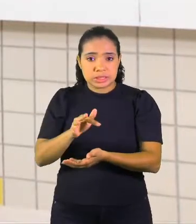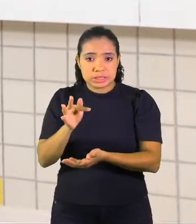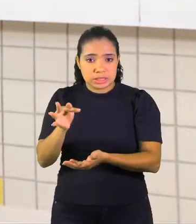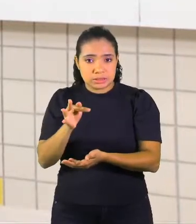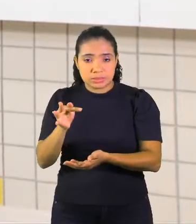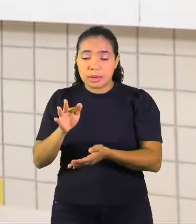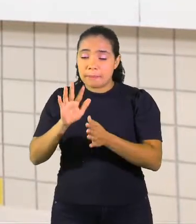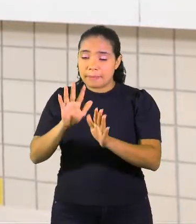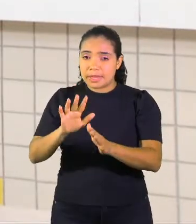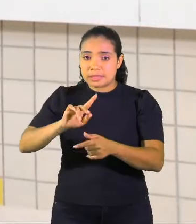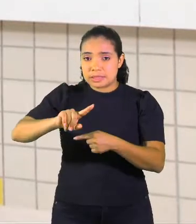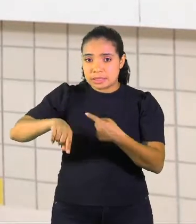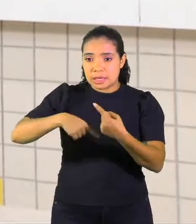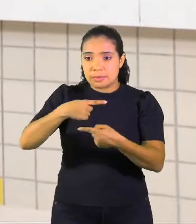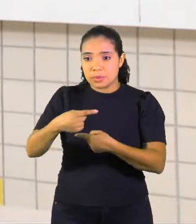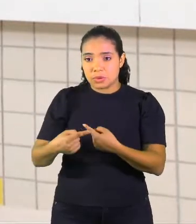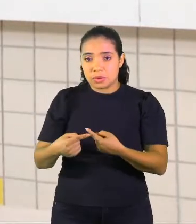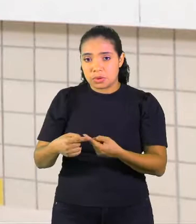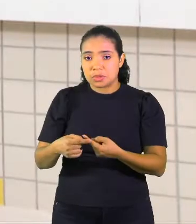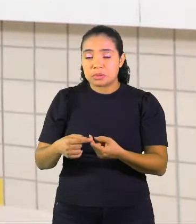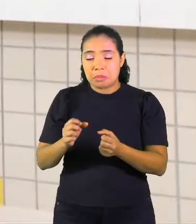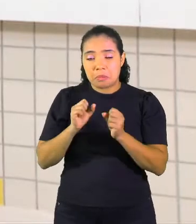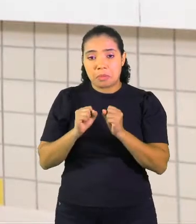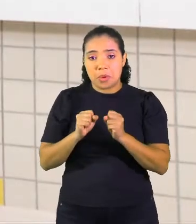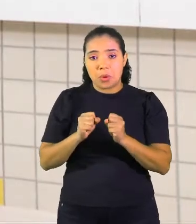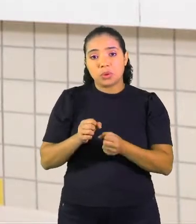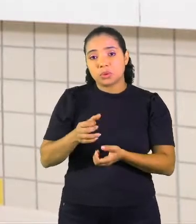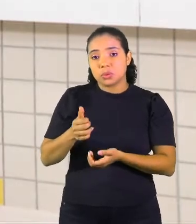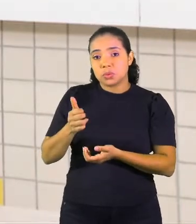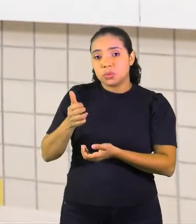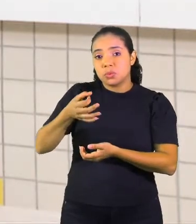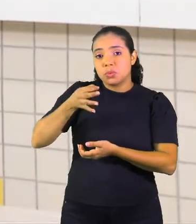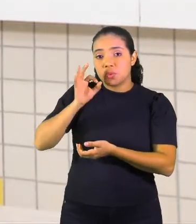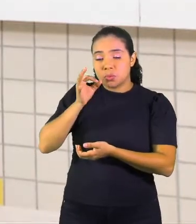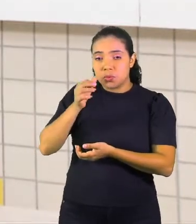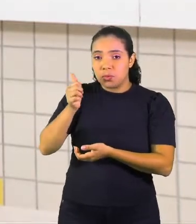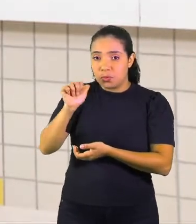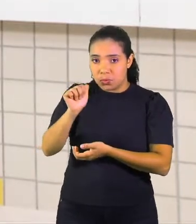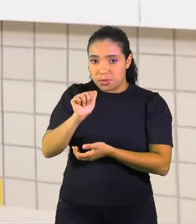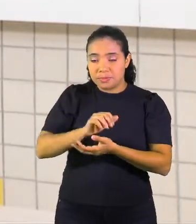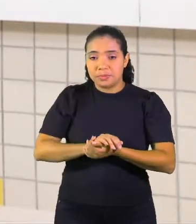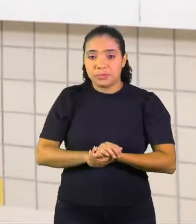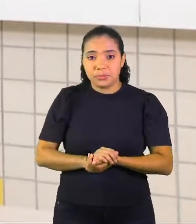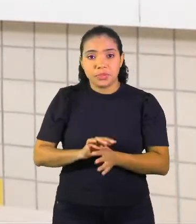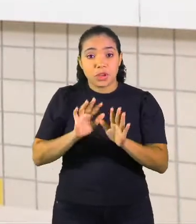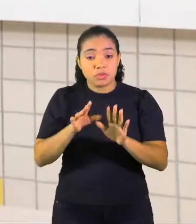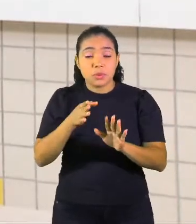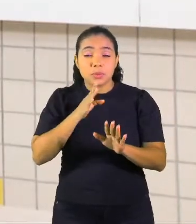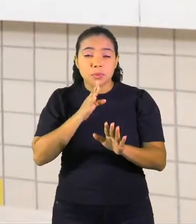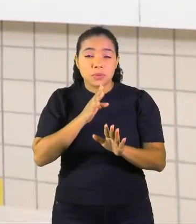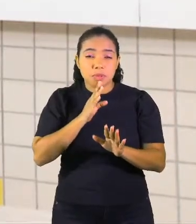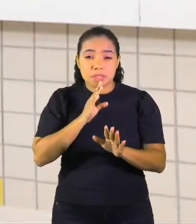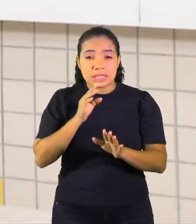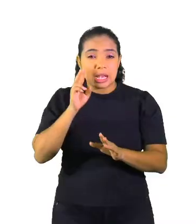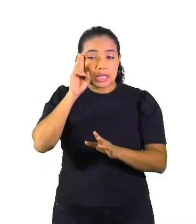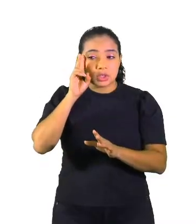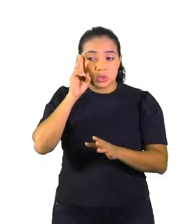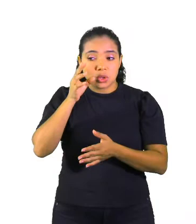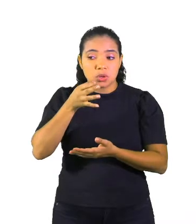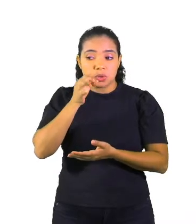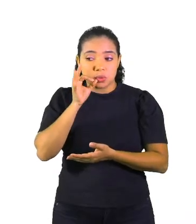para depois ele estar disposto ao consumo. Vamos então conhecer um pouquinho da história do